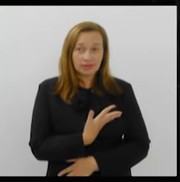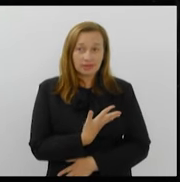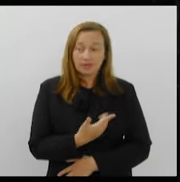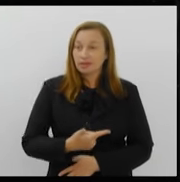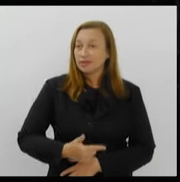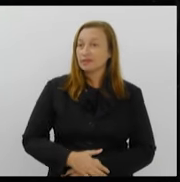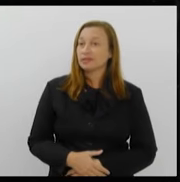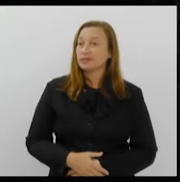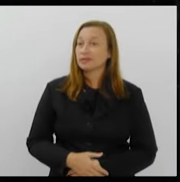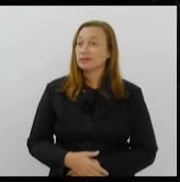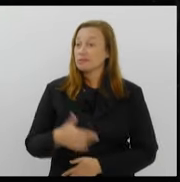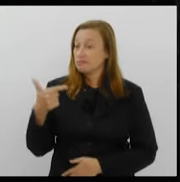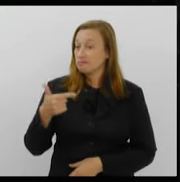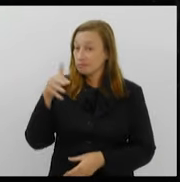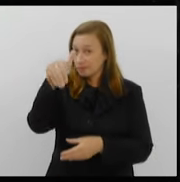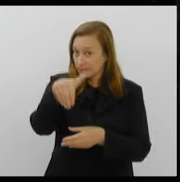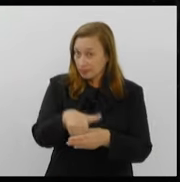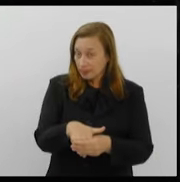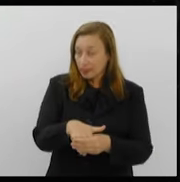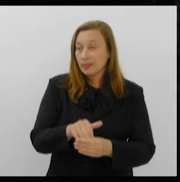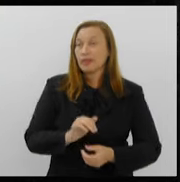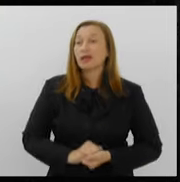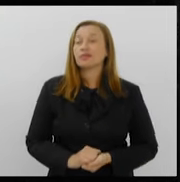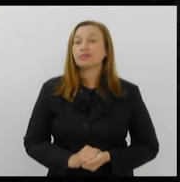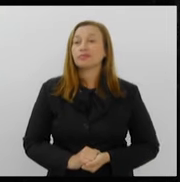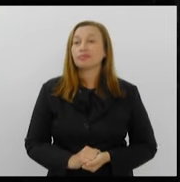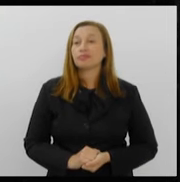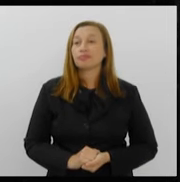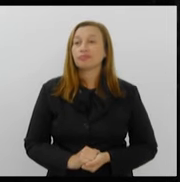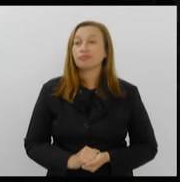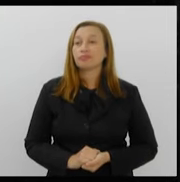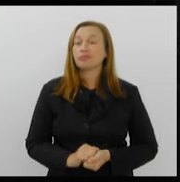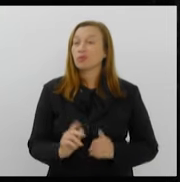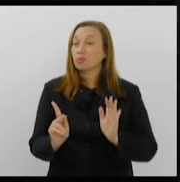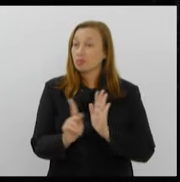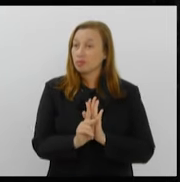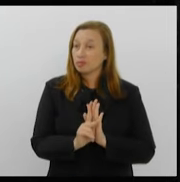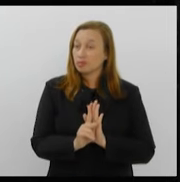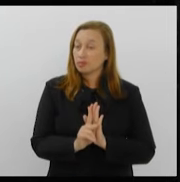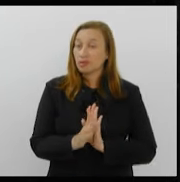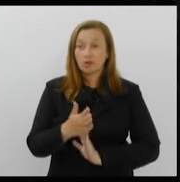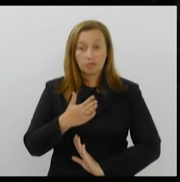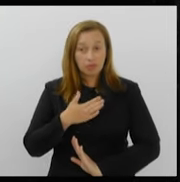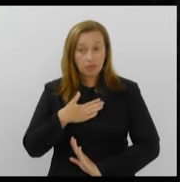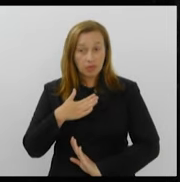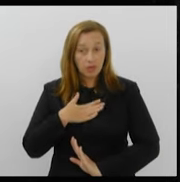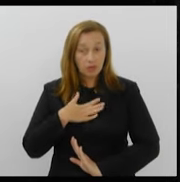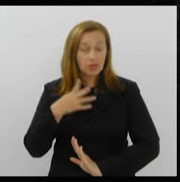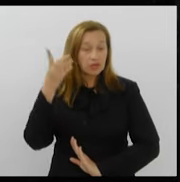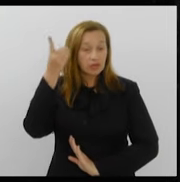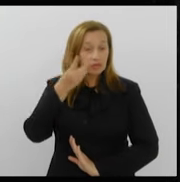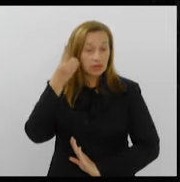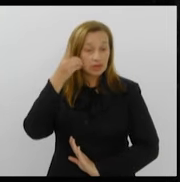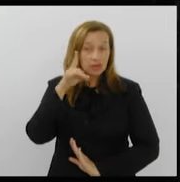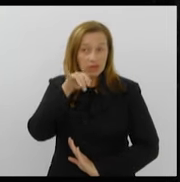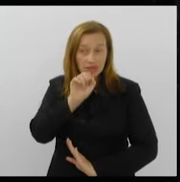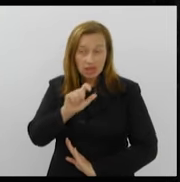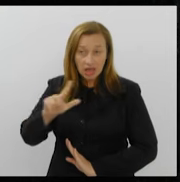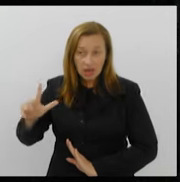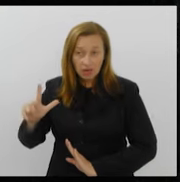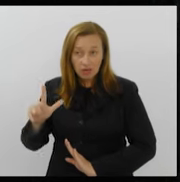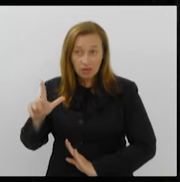segunda votação, este projeto de minha autoria e da autoria do Daniel